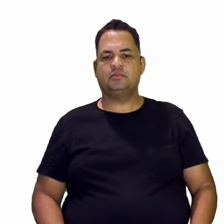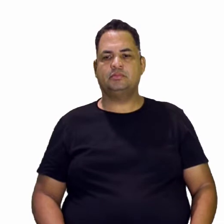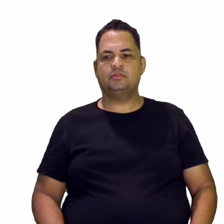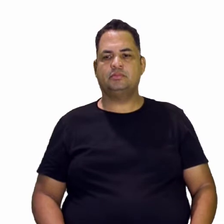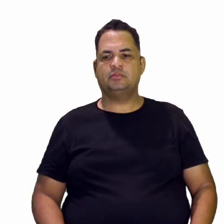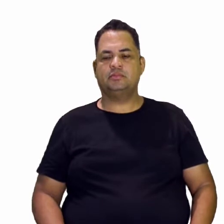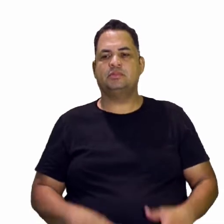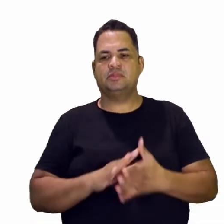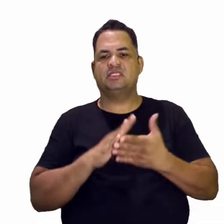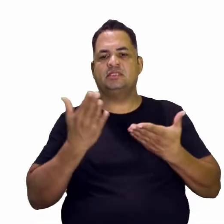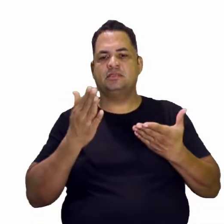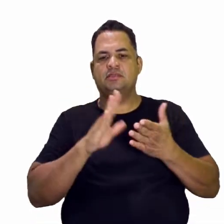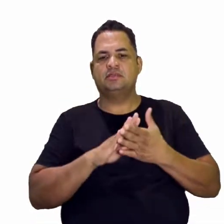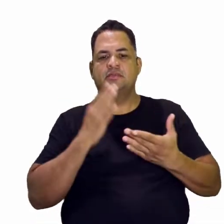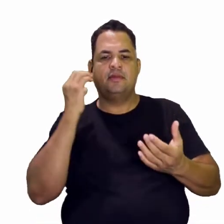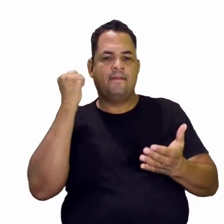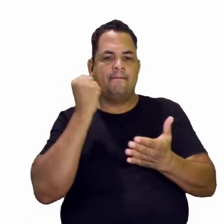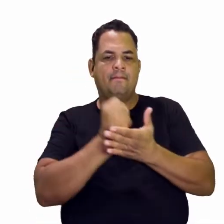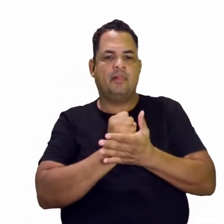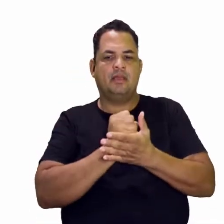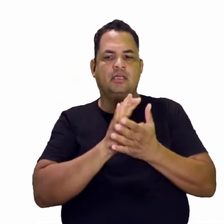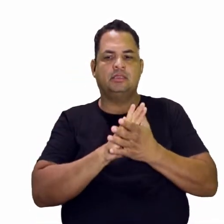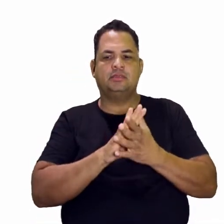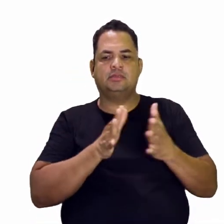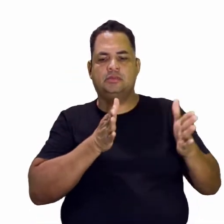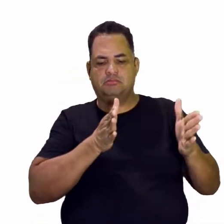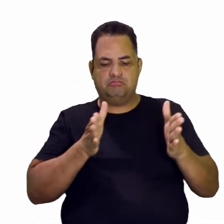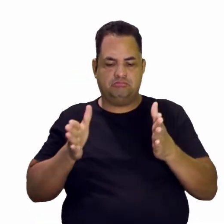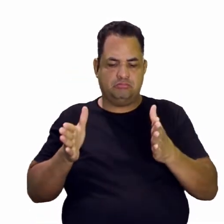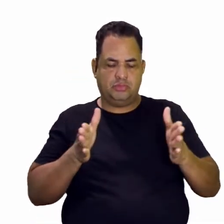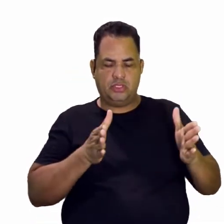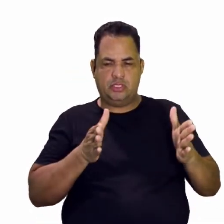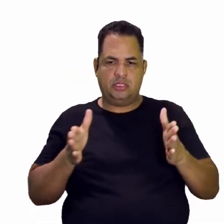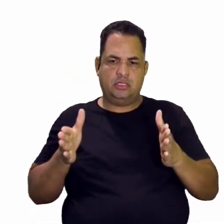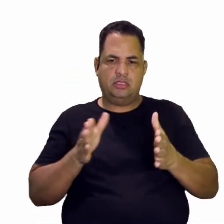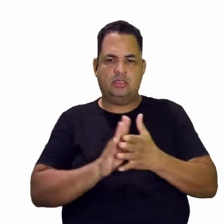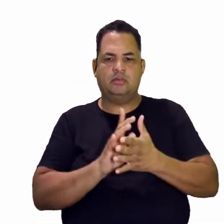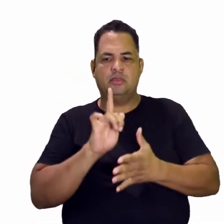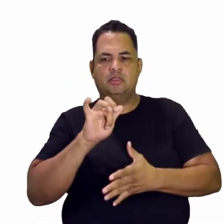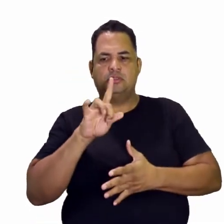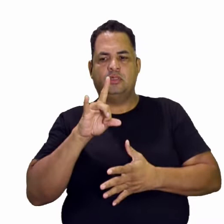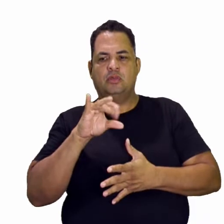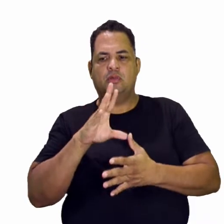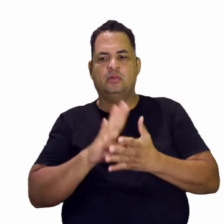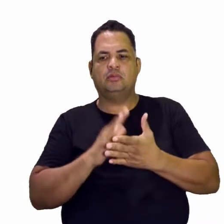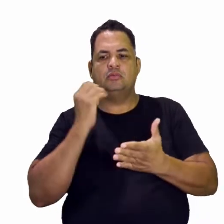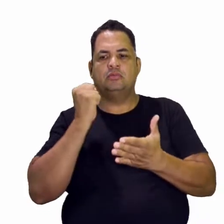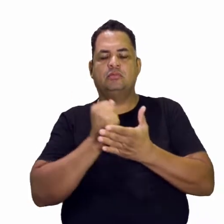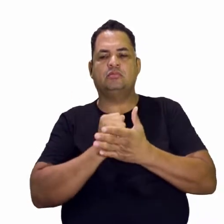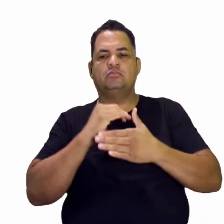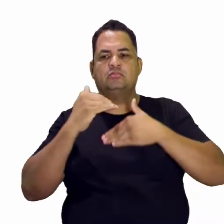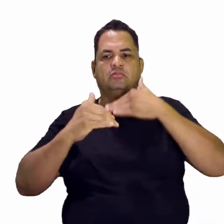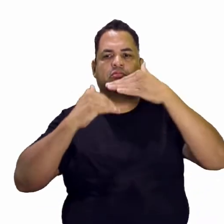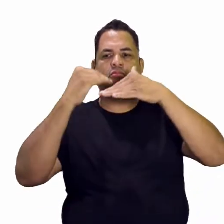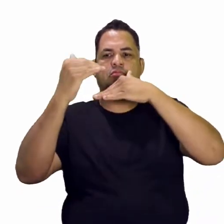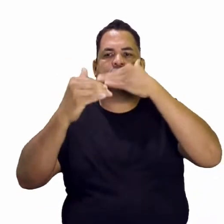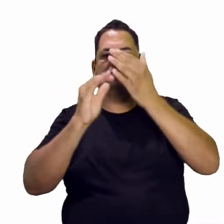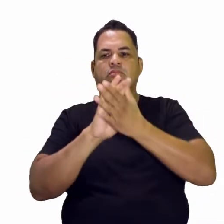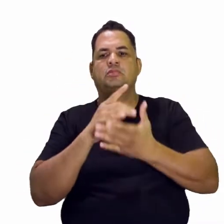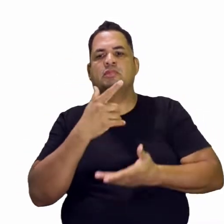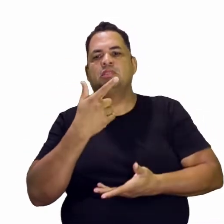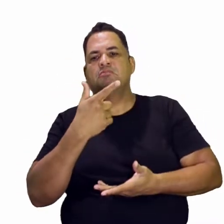Isso vai marcar, então, esse tempo geológico onde você tem todo o processo de evolução de animais